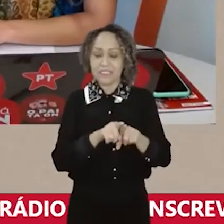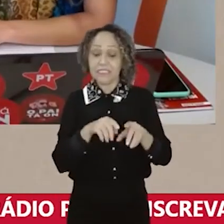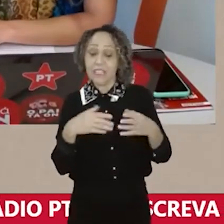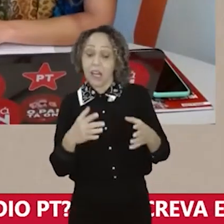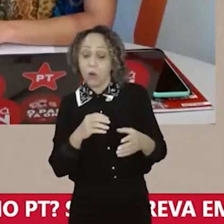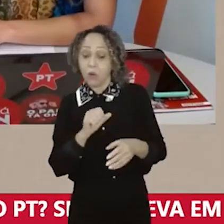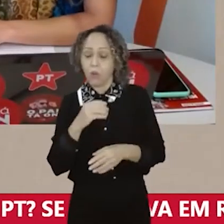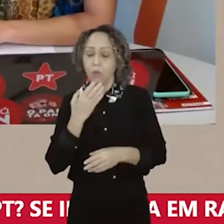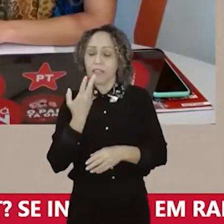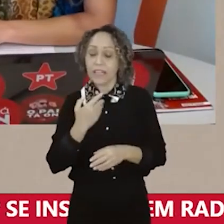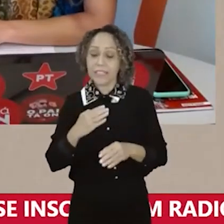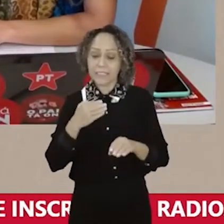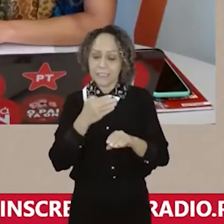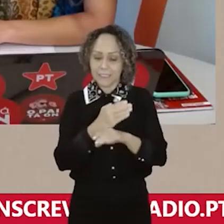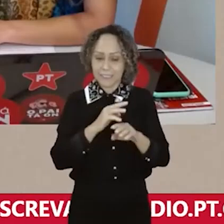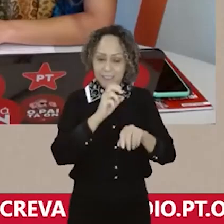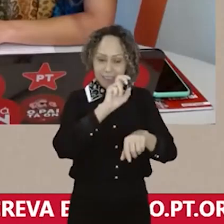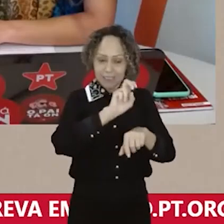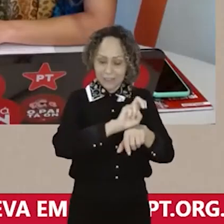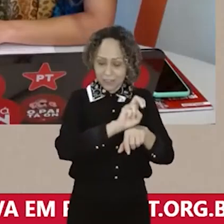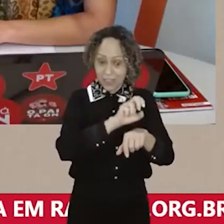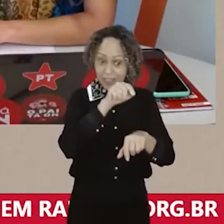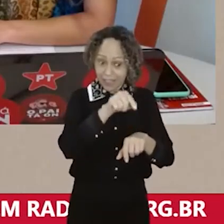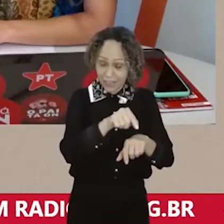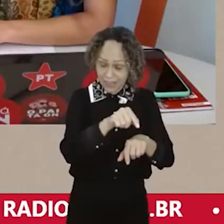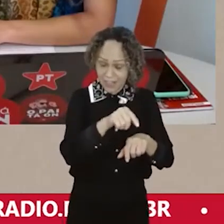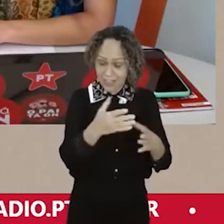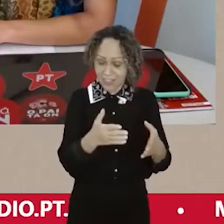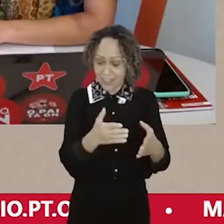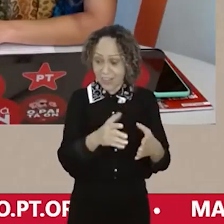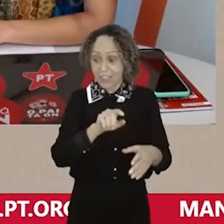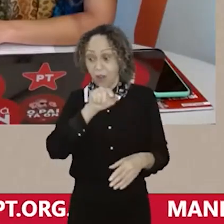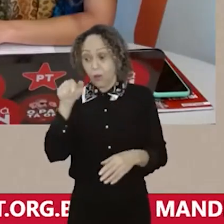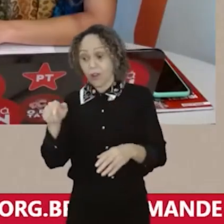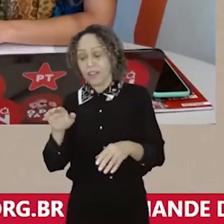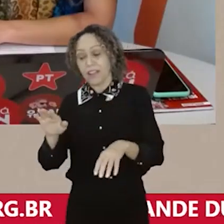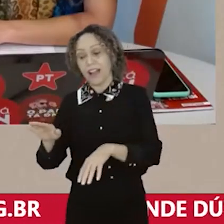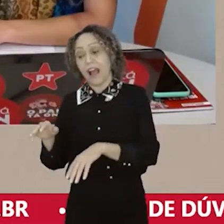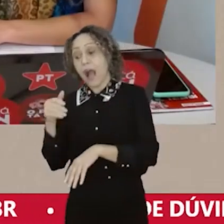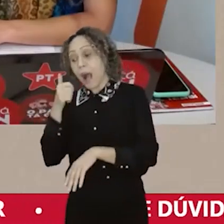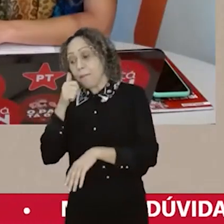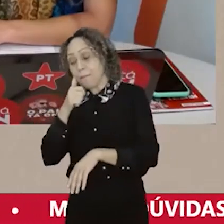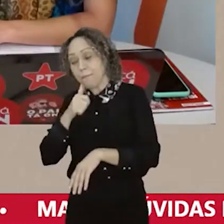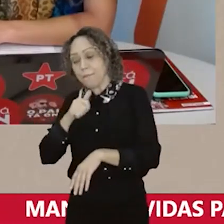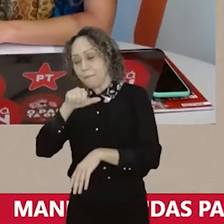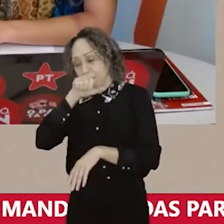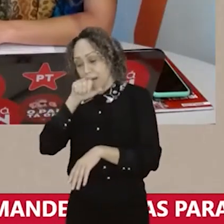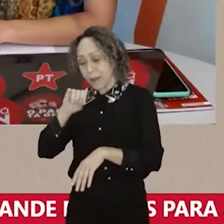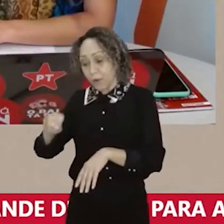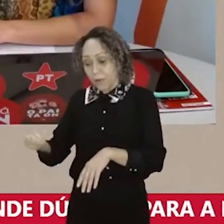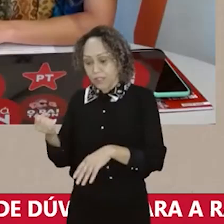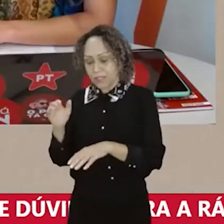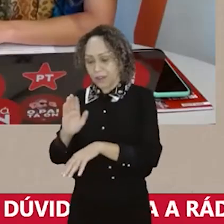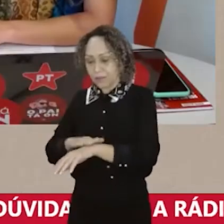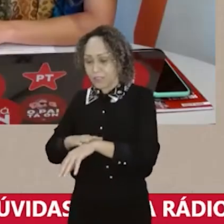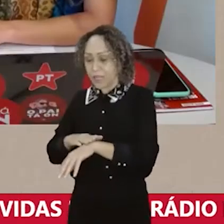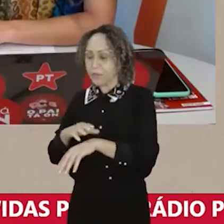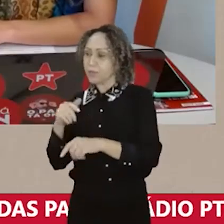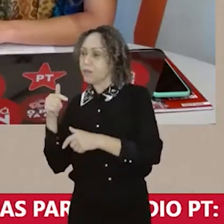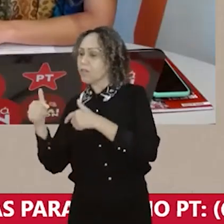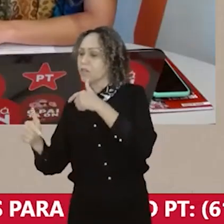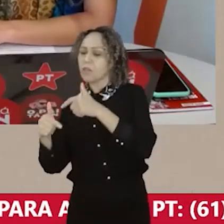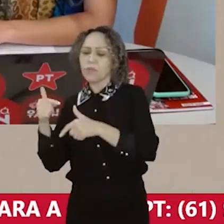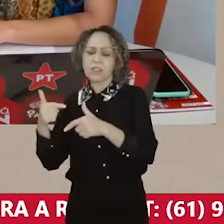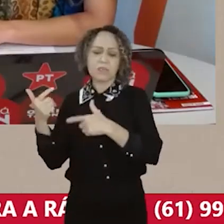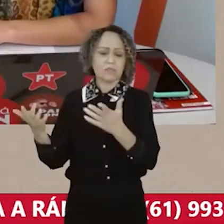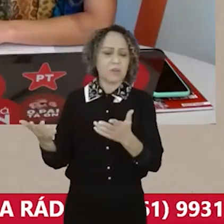outras atividades, porque falam assim, para a mãe trabalhar. Tem mãe que não era para trabalhar, era para estudar, né? Para cumprir, ter outras atividades,